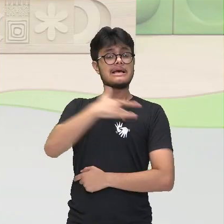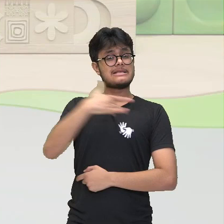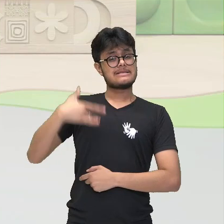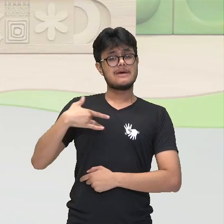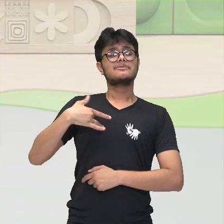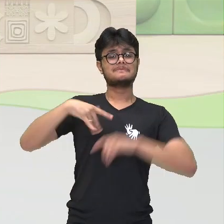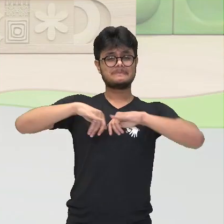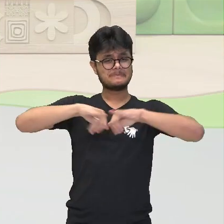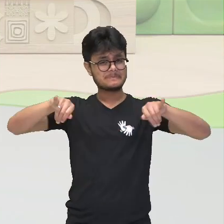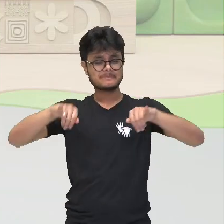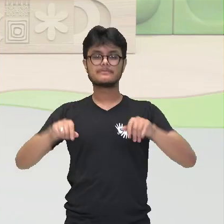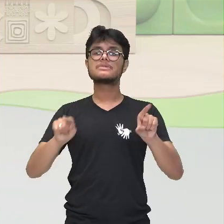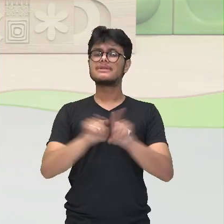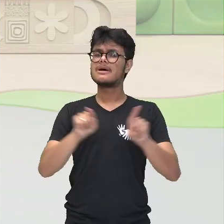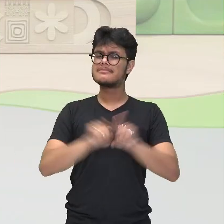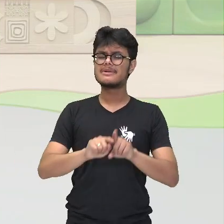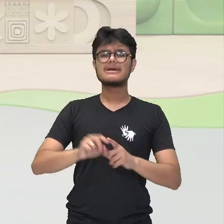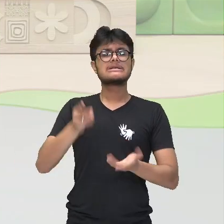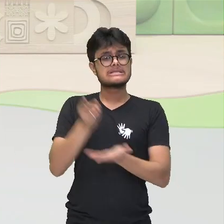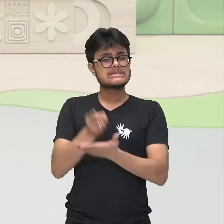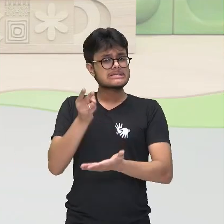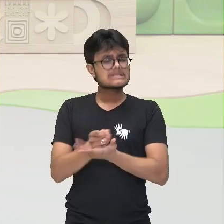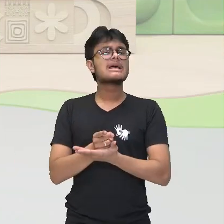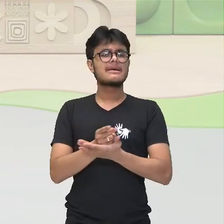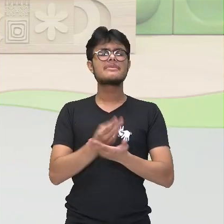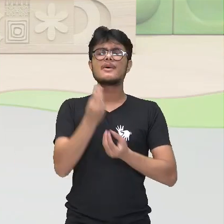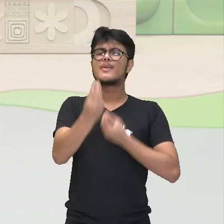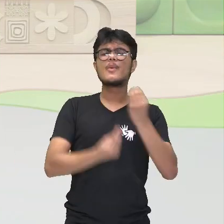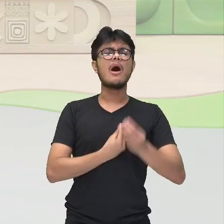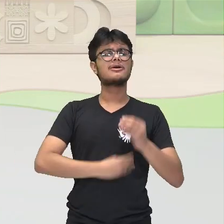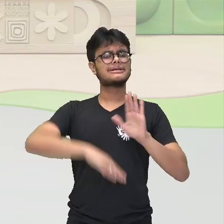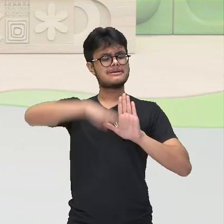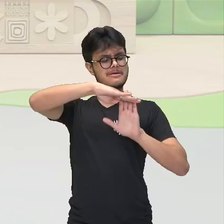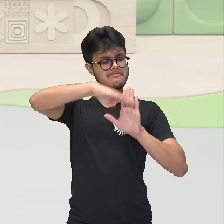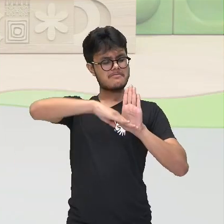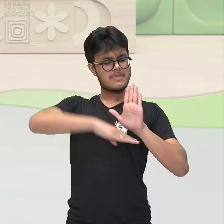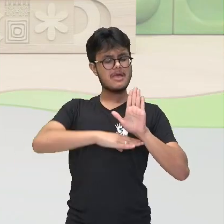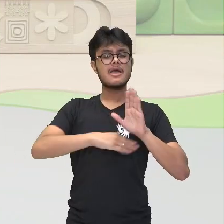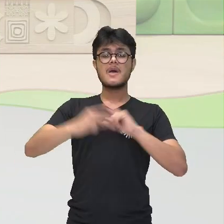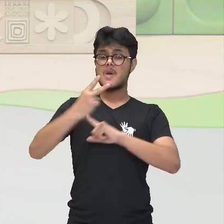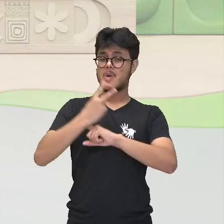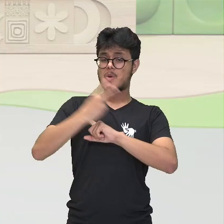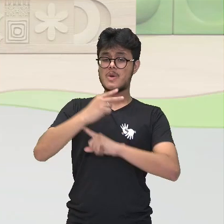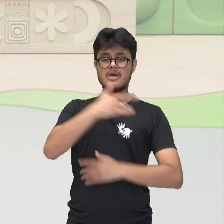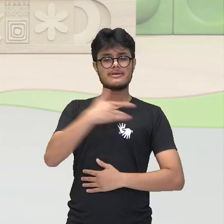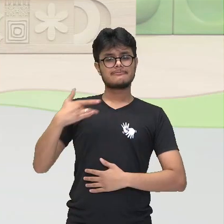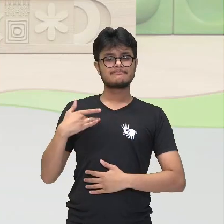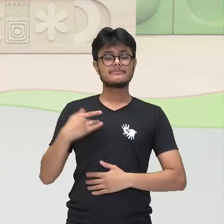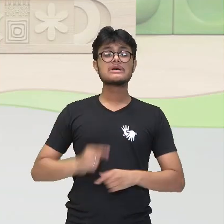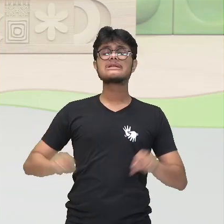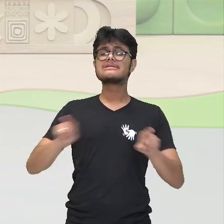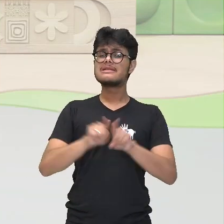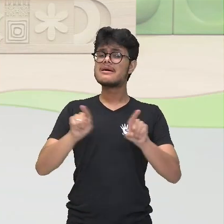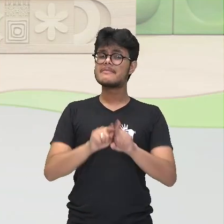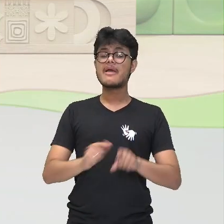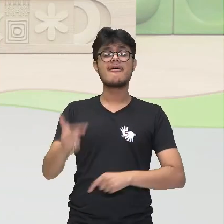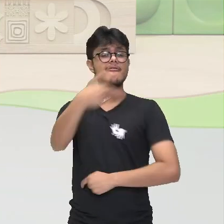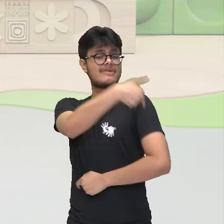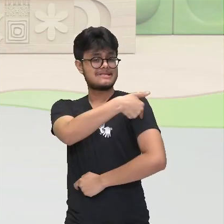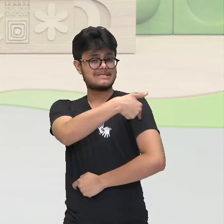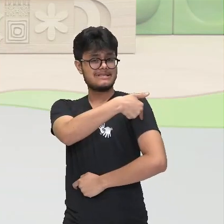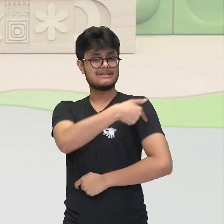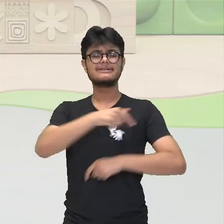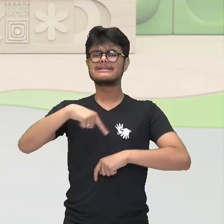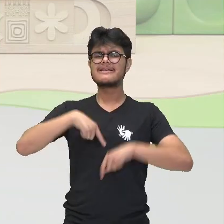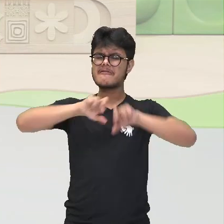a isso, a relembrar certos cuidados. Além de campanhas, tem também a vacinação. Né? Existe também